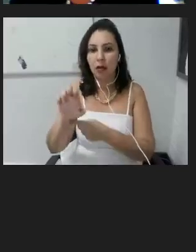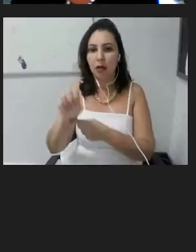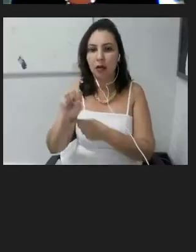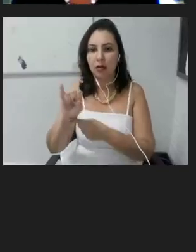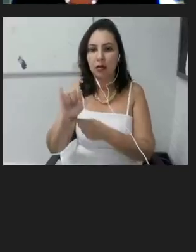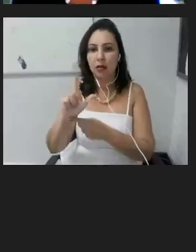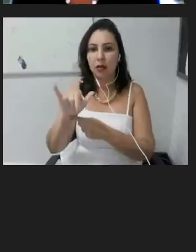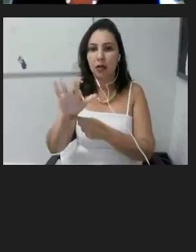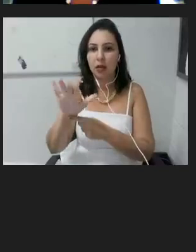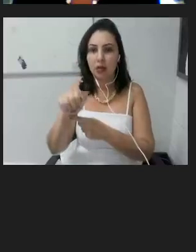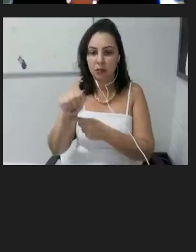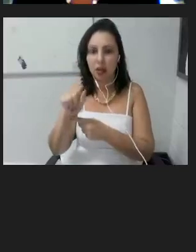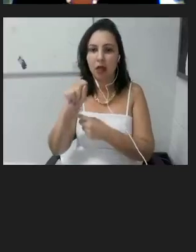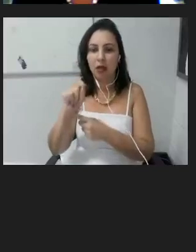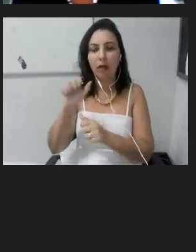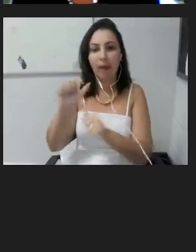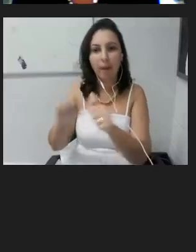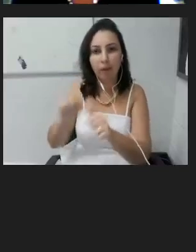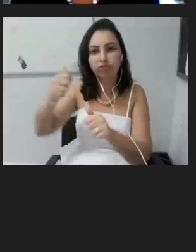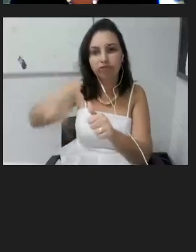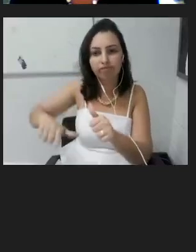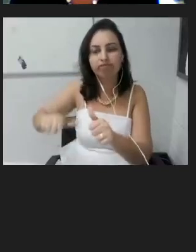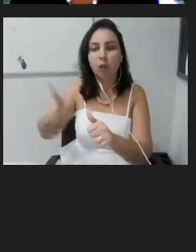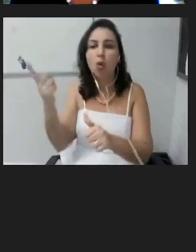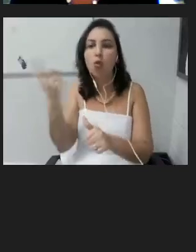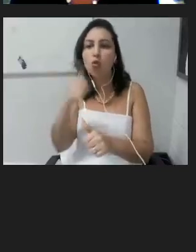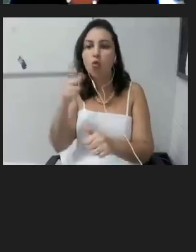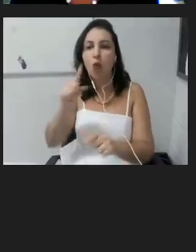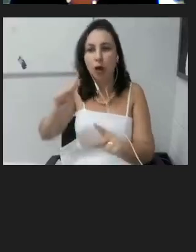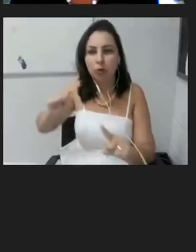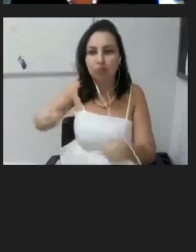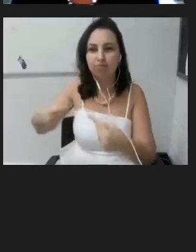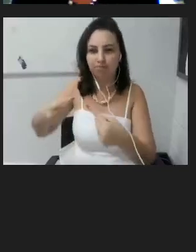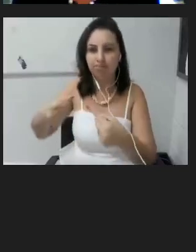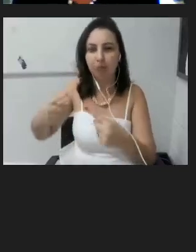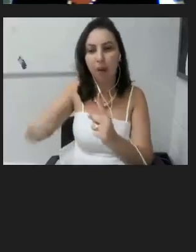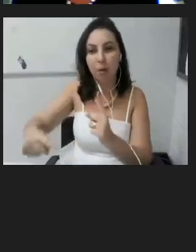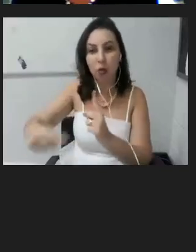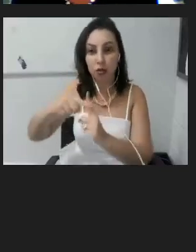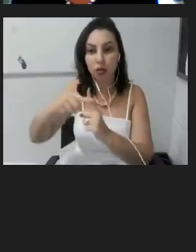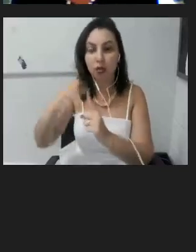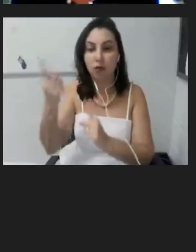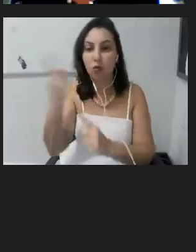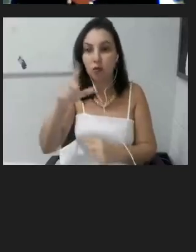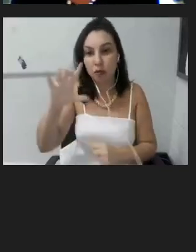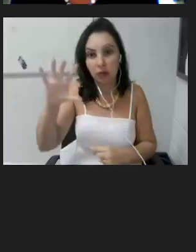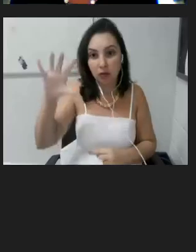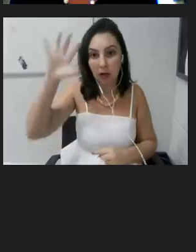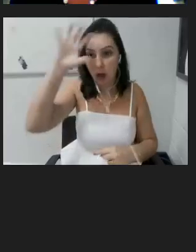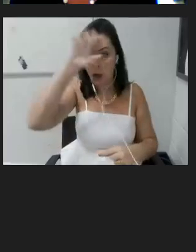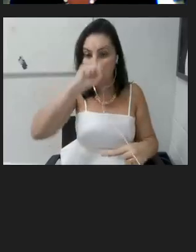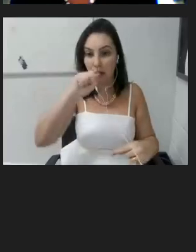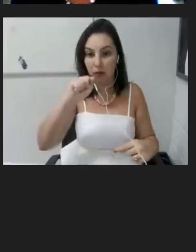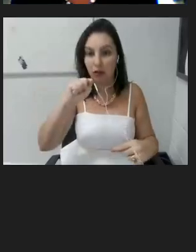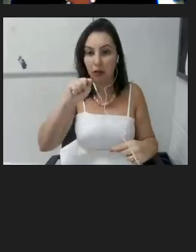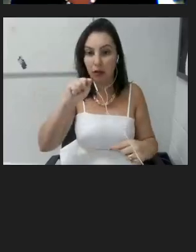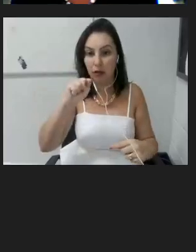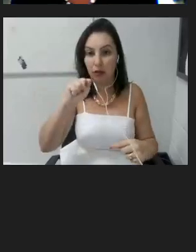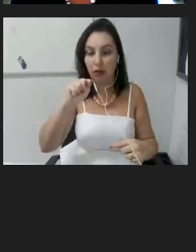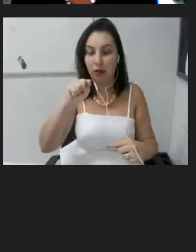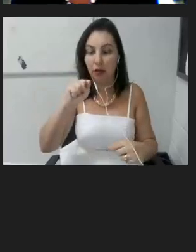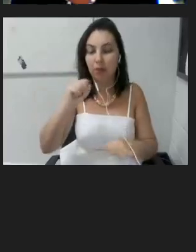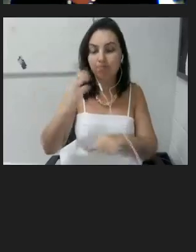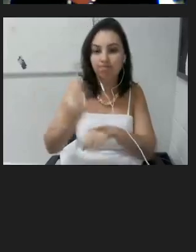uma capacidade de enfrentar desafios de forma positiva, aprender a ser mais